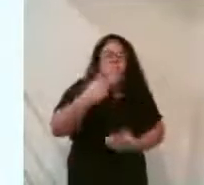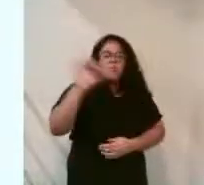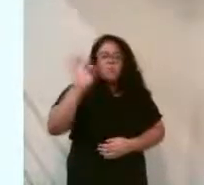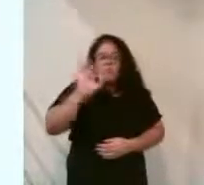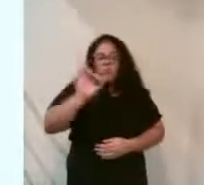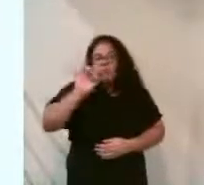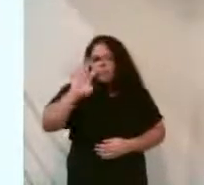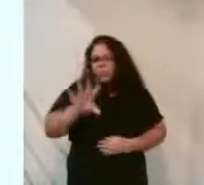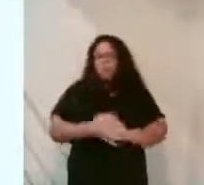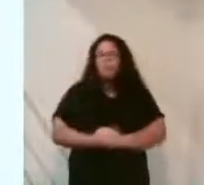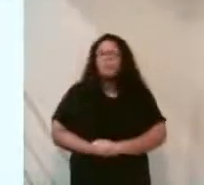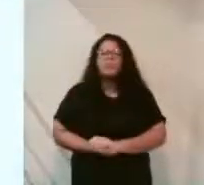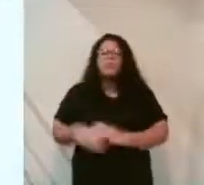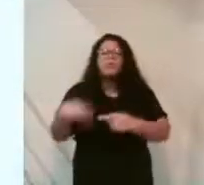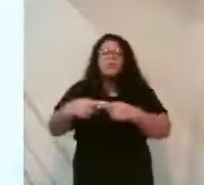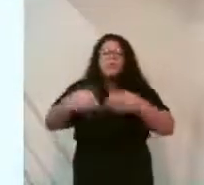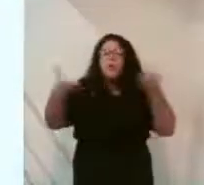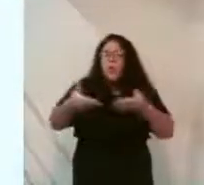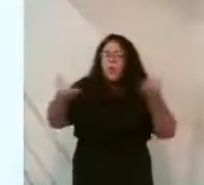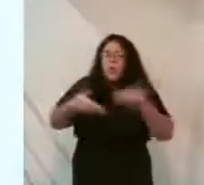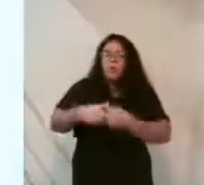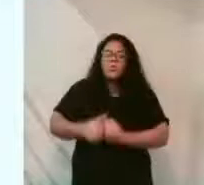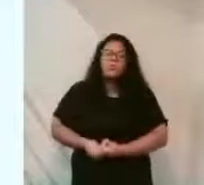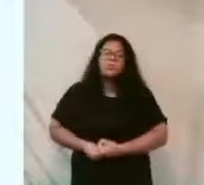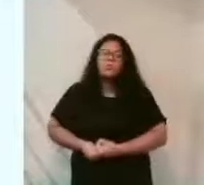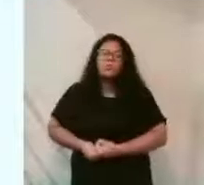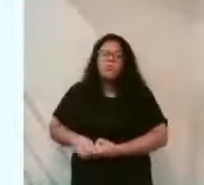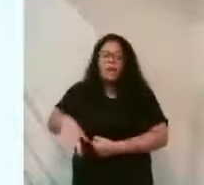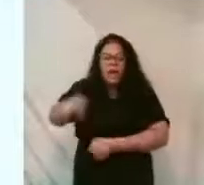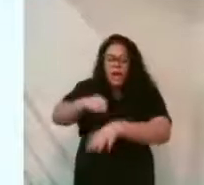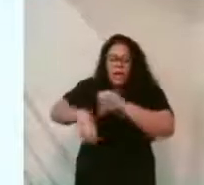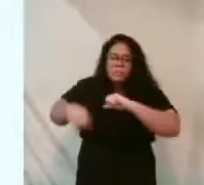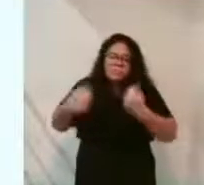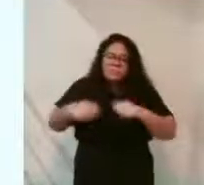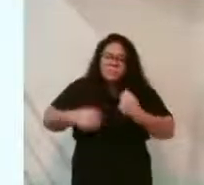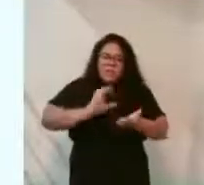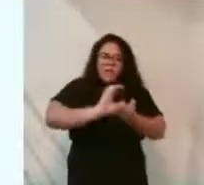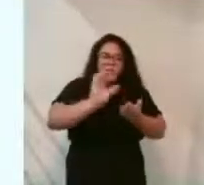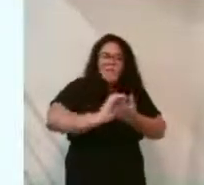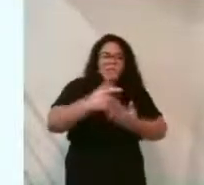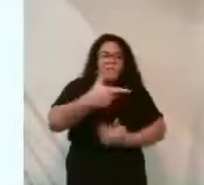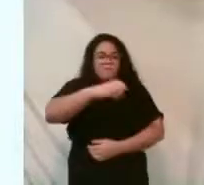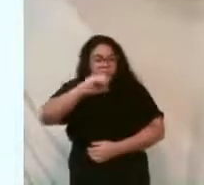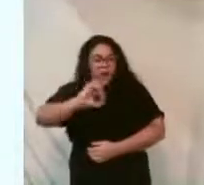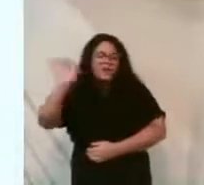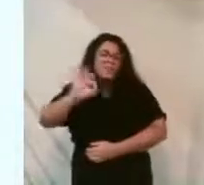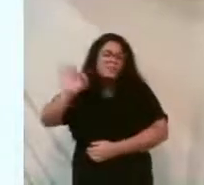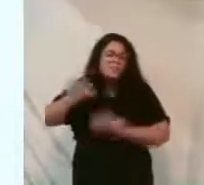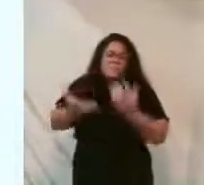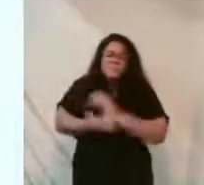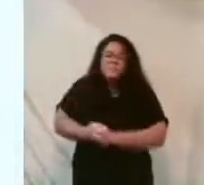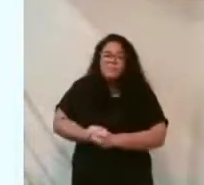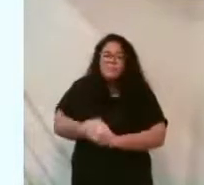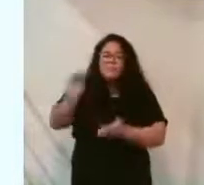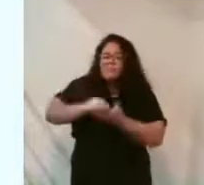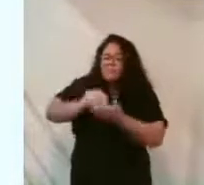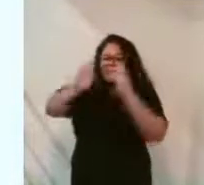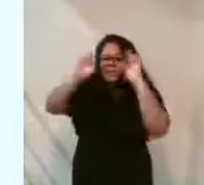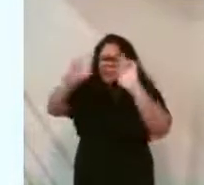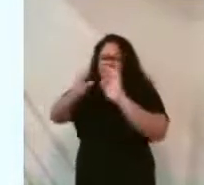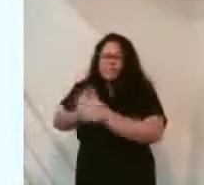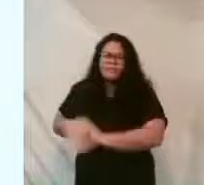seja, hoje o catador tem que contribuir com 20%, o que é uma falta de respeito com quem já vive abaixo da linha da pobreza e ganha menos que um salário mínimo por mês.